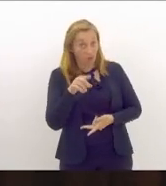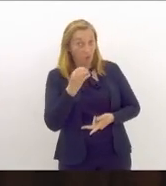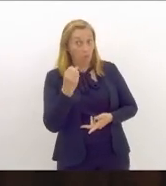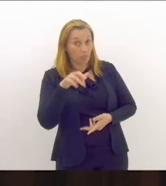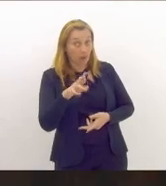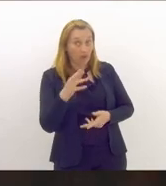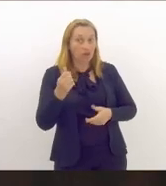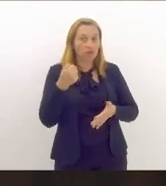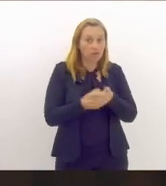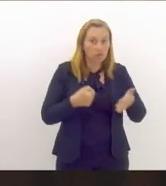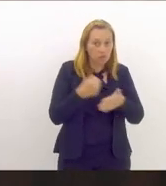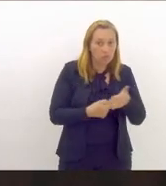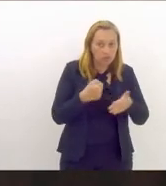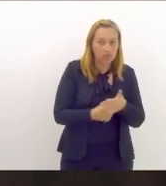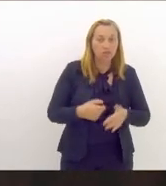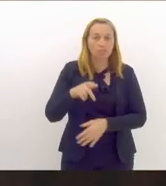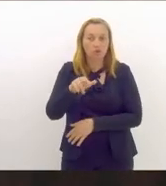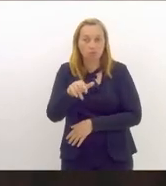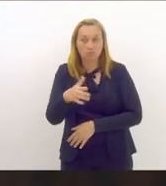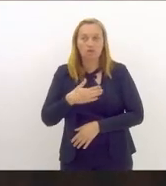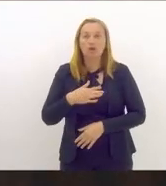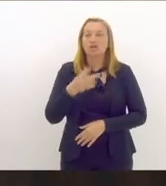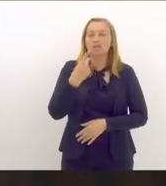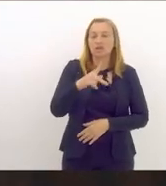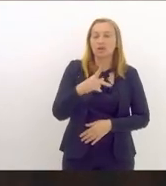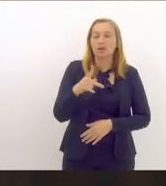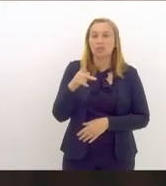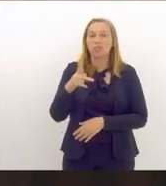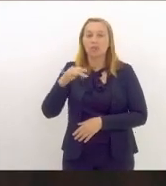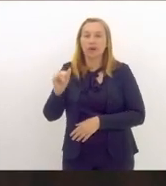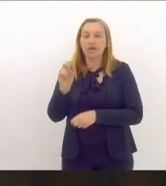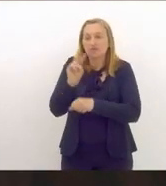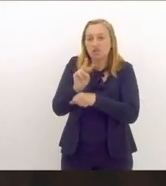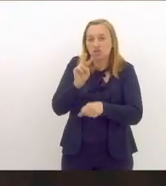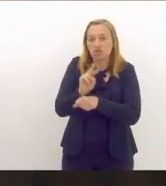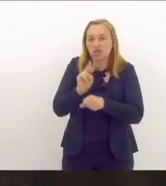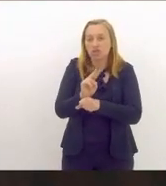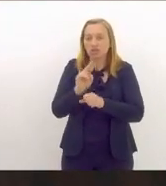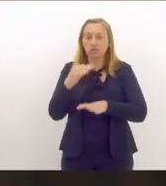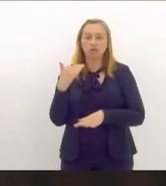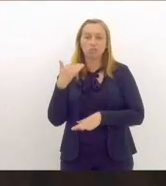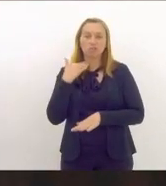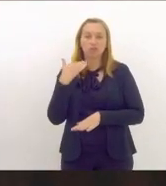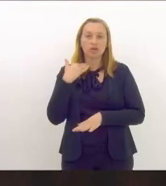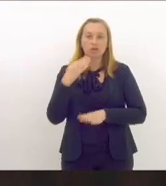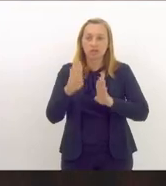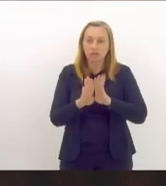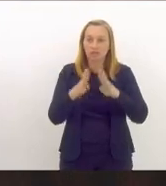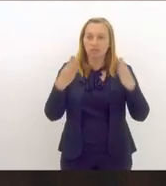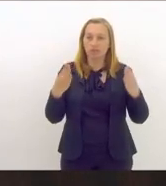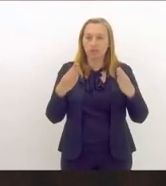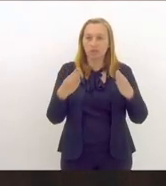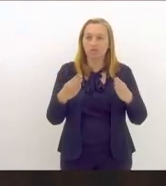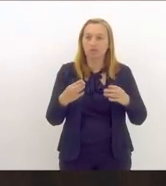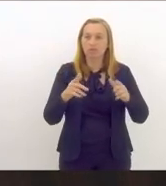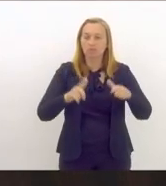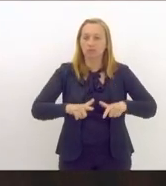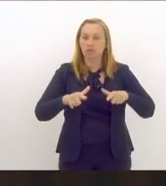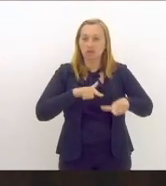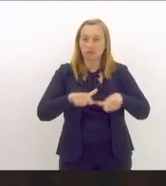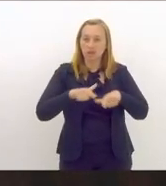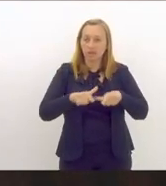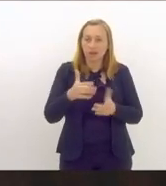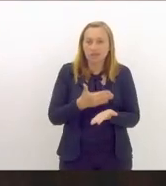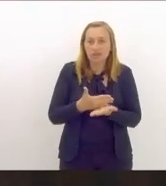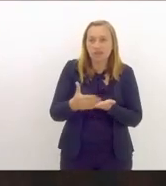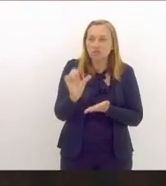muita luta, meu irmão. Seu pai era vigilante do banco e decidiu abrir o estabelecimento como uma alternativa de trabalho.